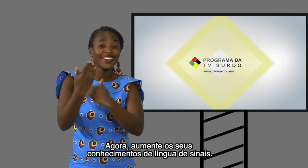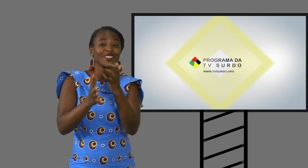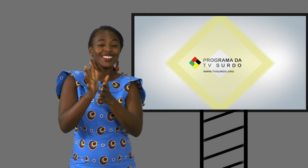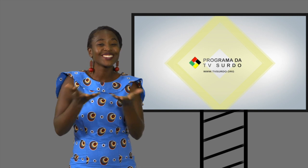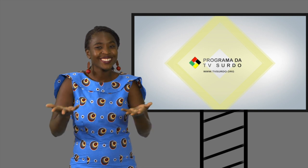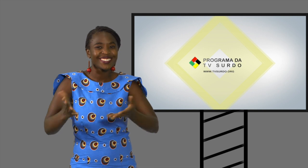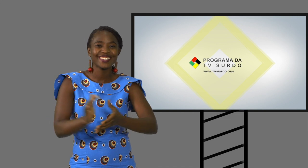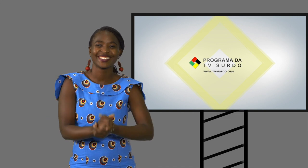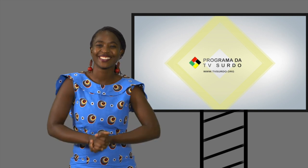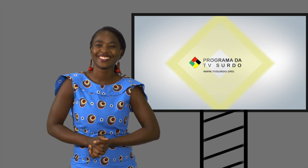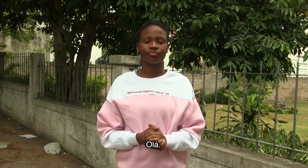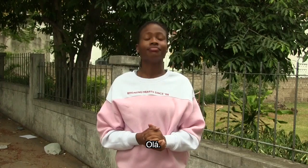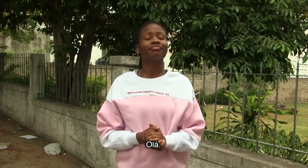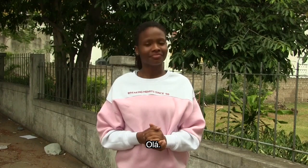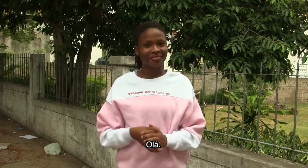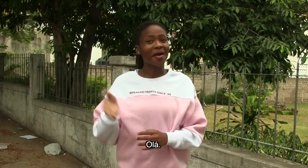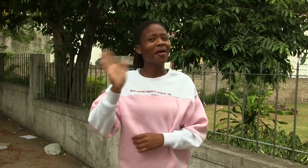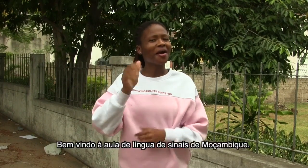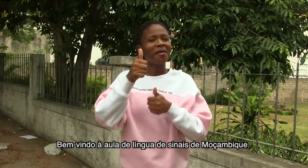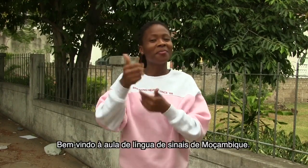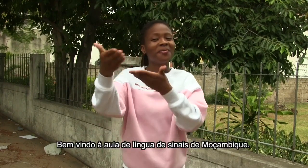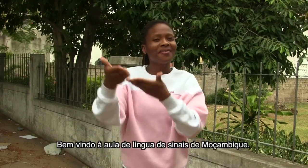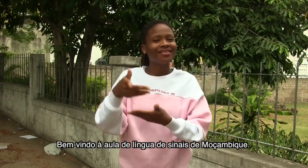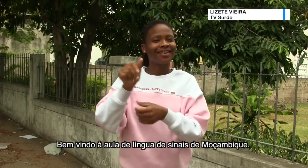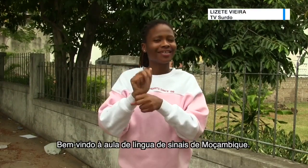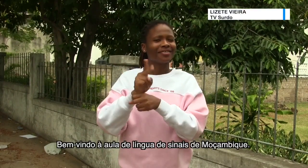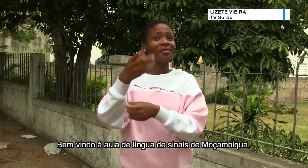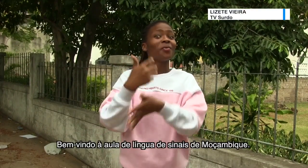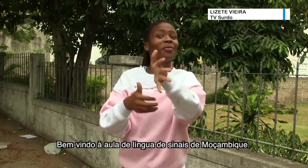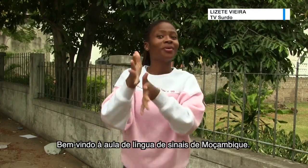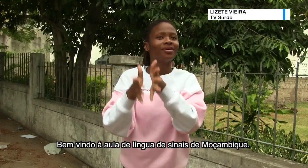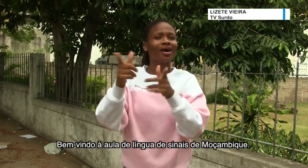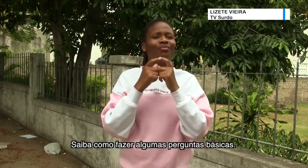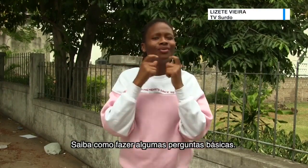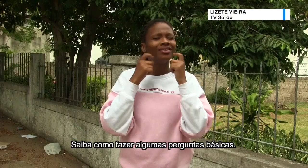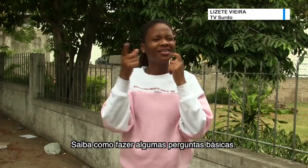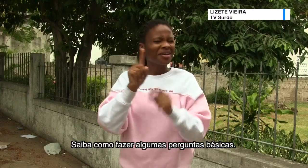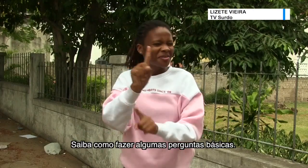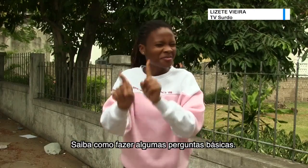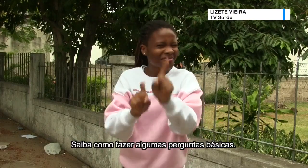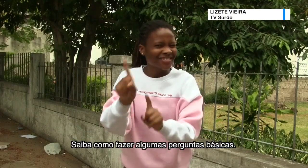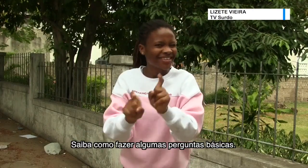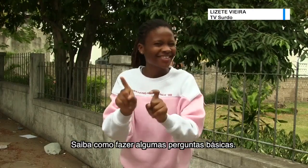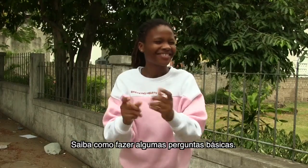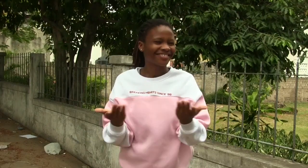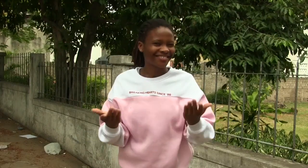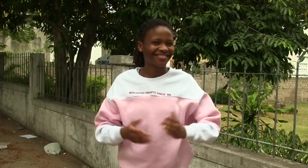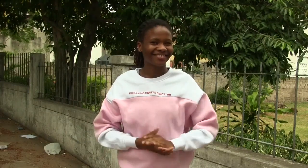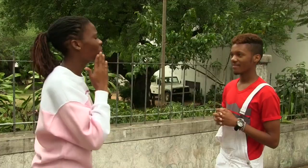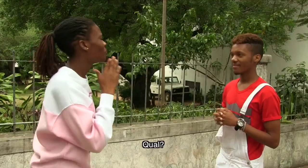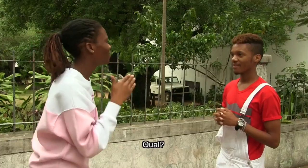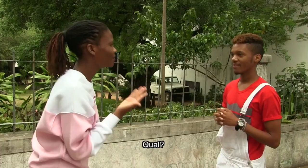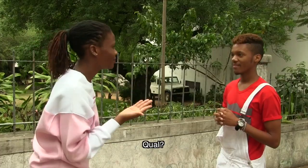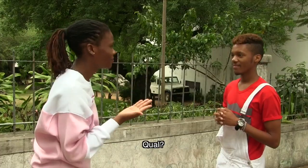sinais Olá bem-vindo à aula de língua de sinais de Moçambique saiba como fazer algumas perguntas